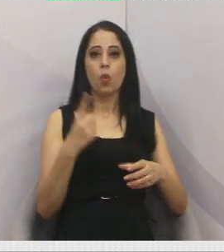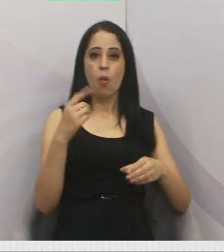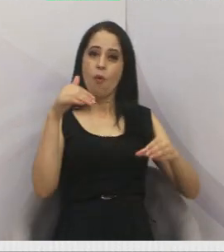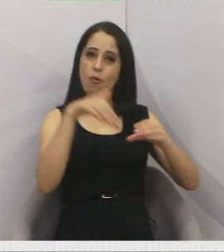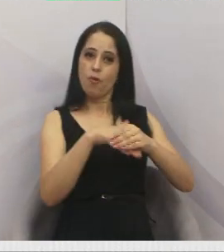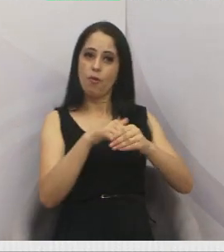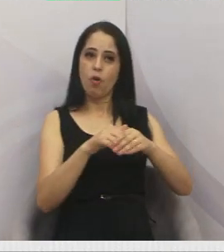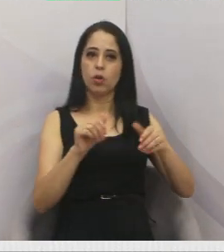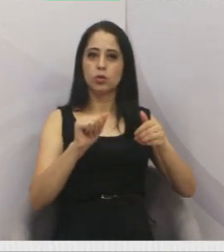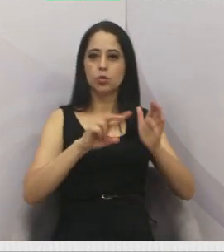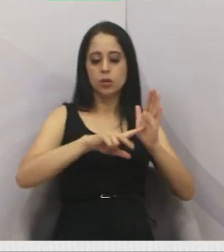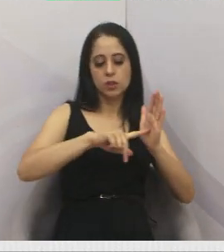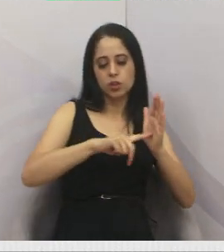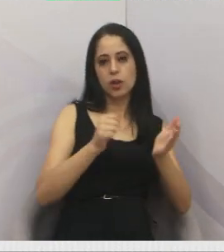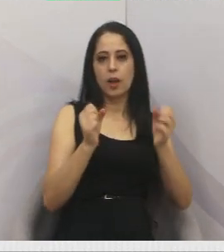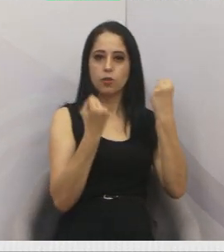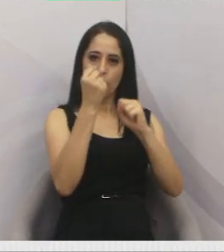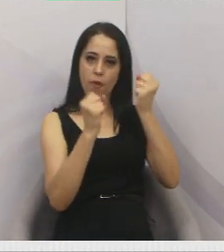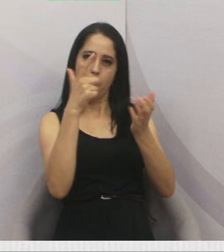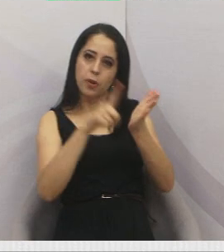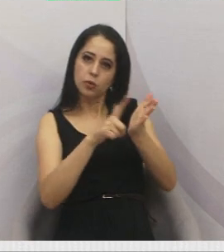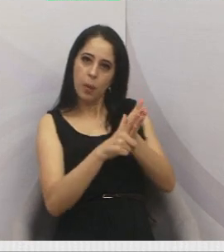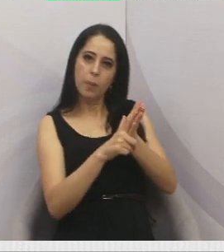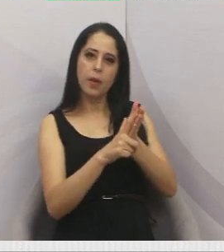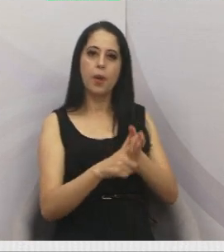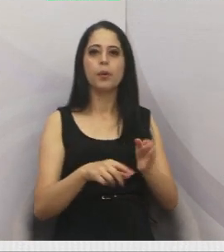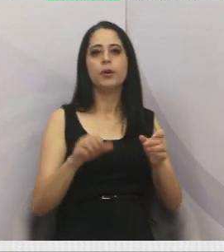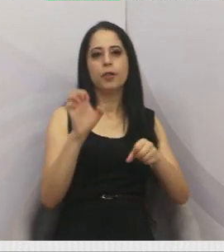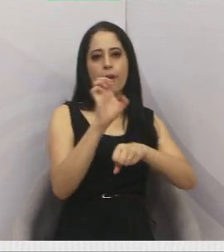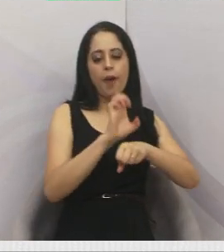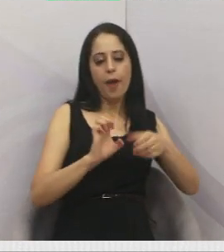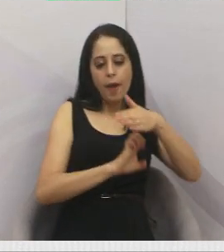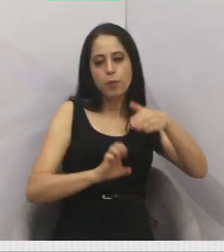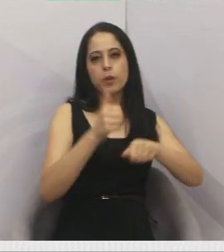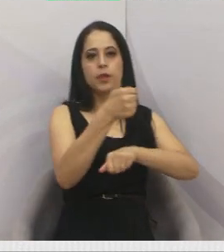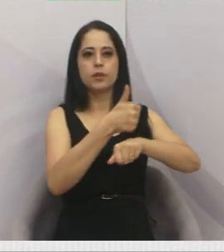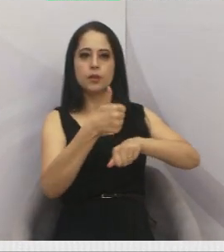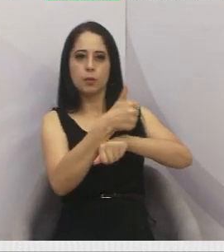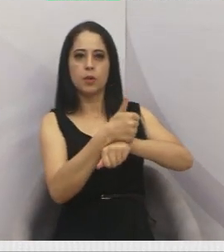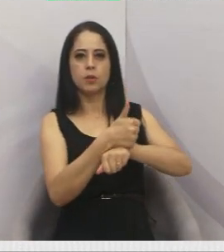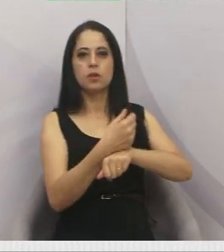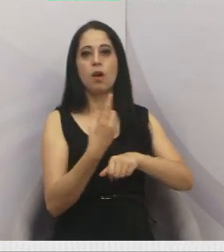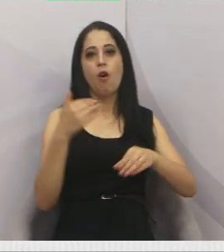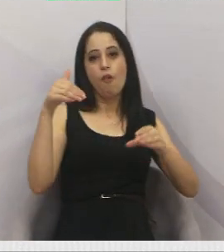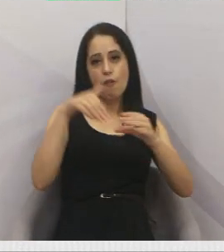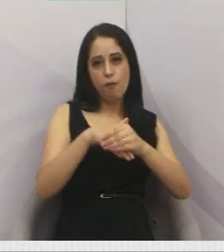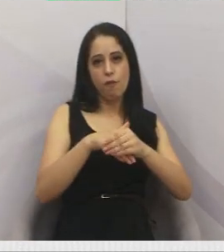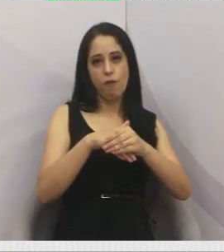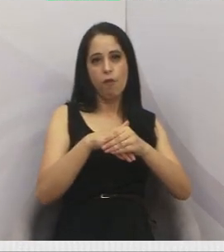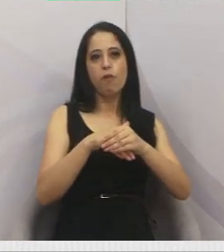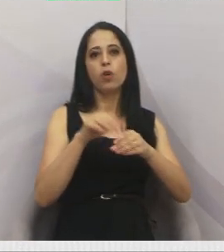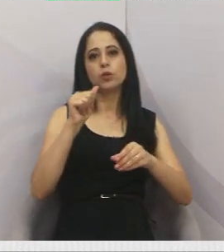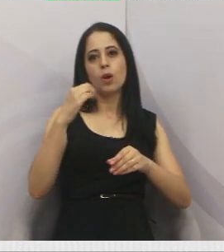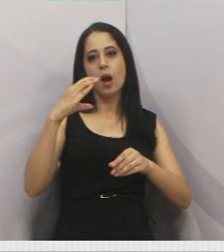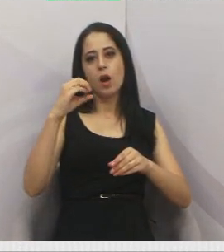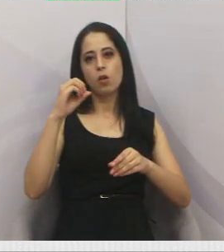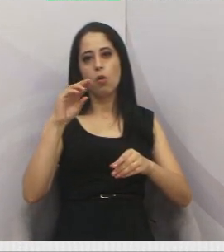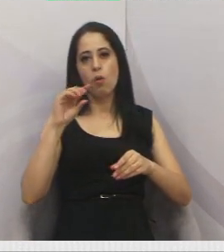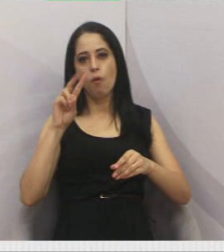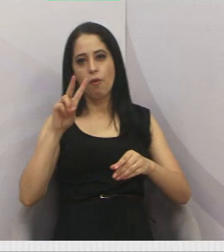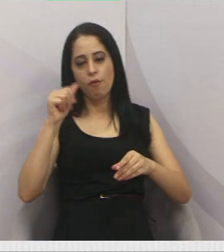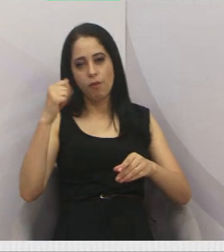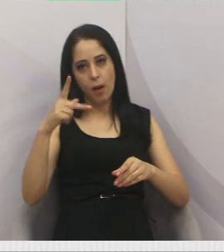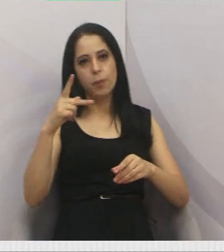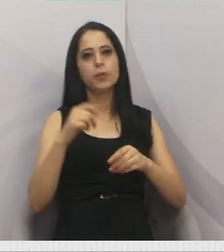voto para os Sindicatos Papeleiros. Segmento Empresas e Entidades Profissionais, um voto para a Associação das Construtoras, a Convap.